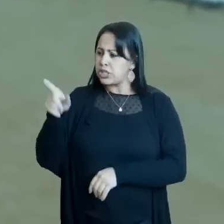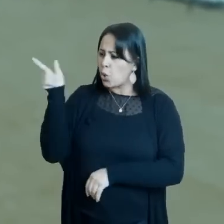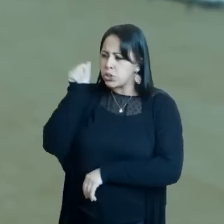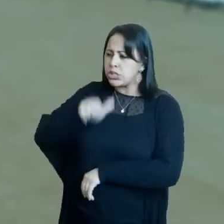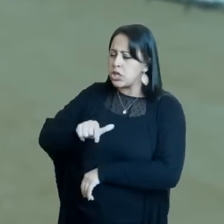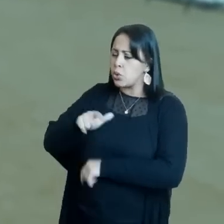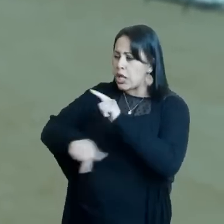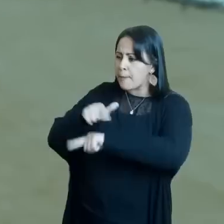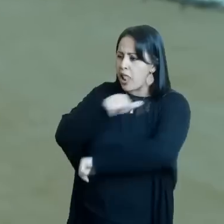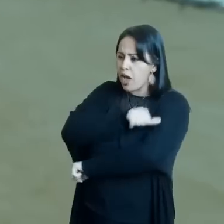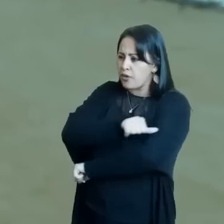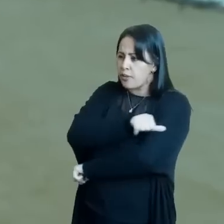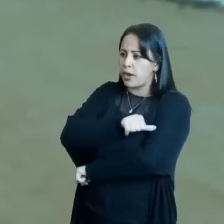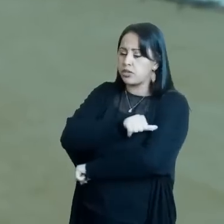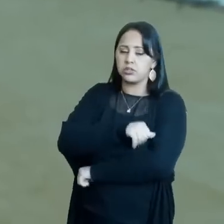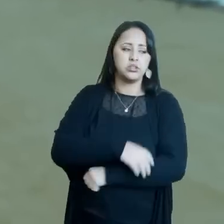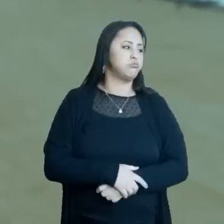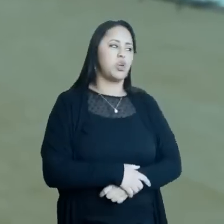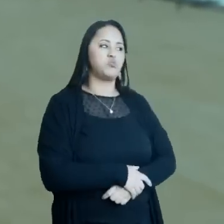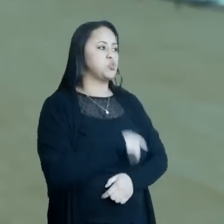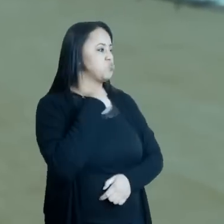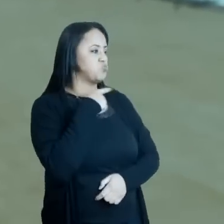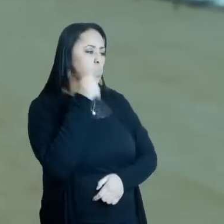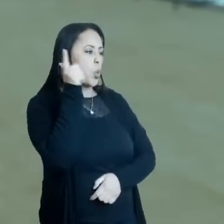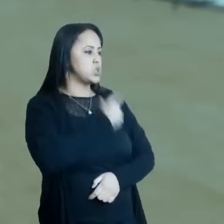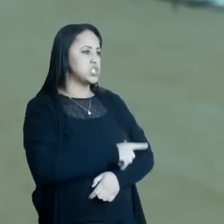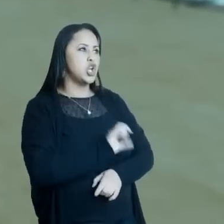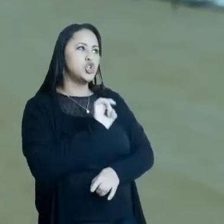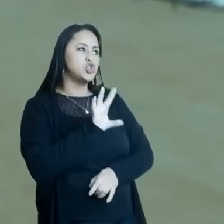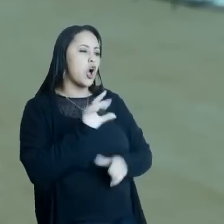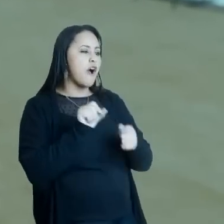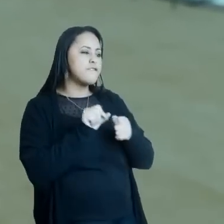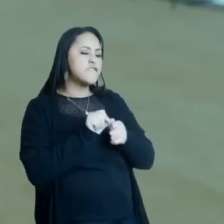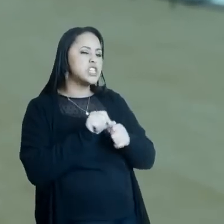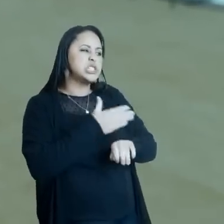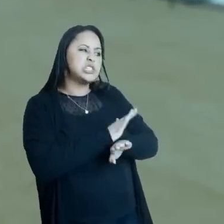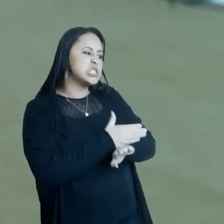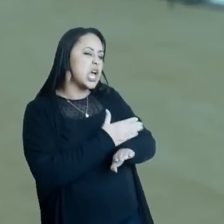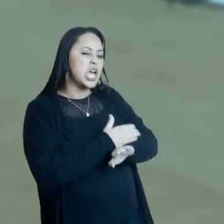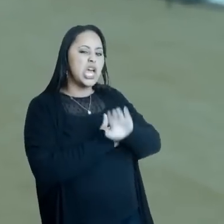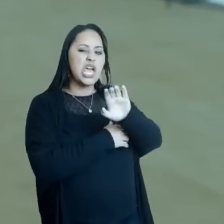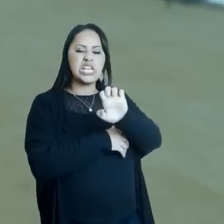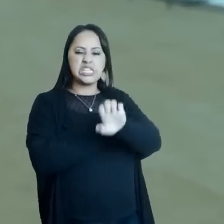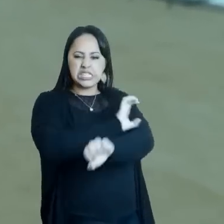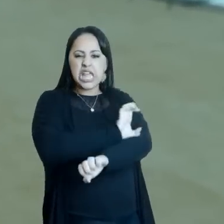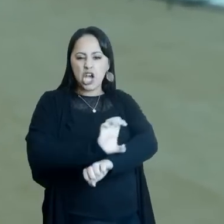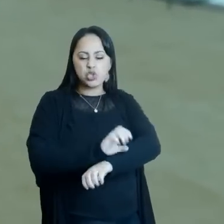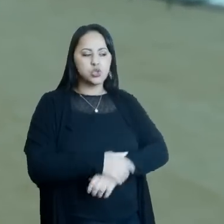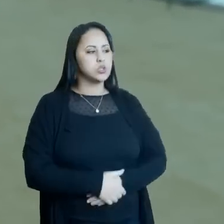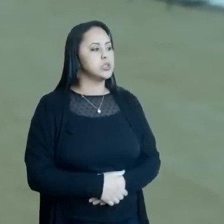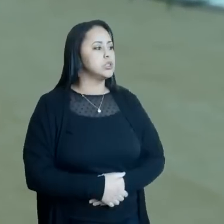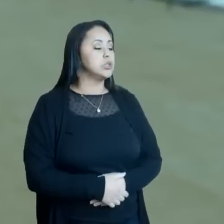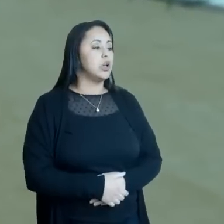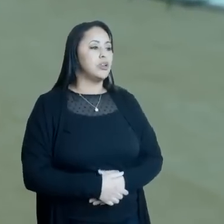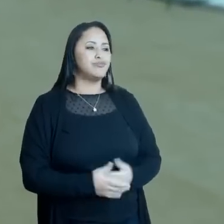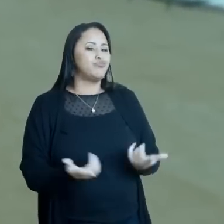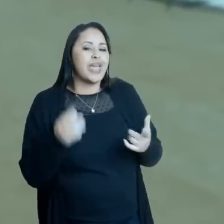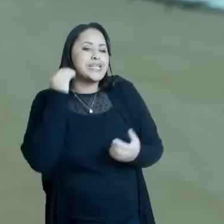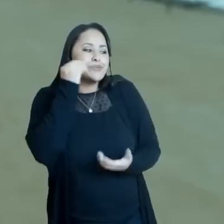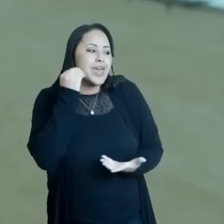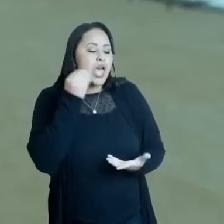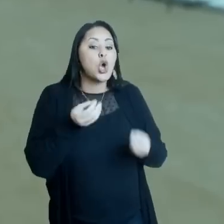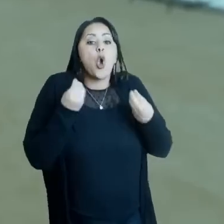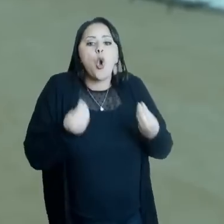enfermagem? Não, só fiz estágios e não consegui nada, porque sempre pedem, tipo assim, experiência. Como que eu